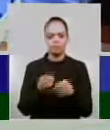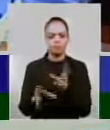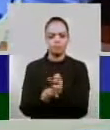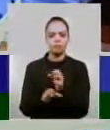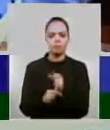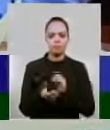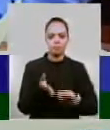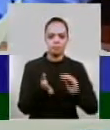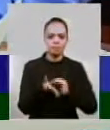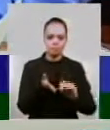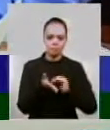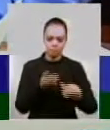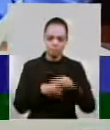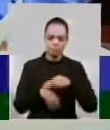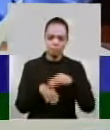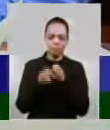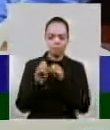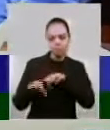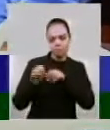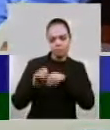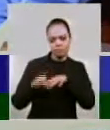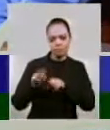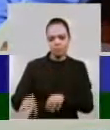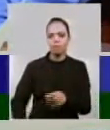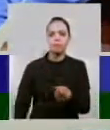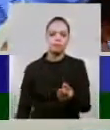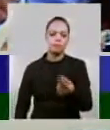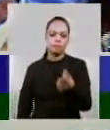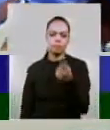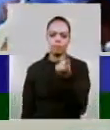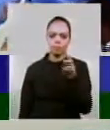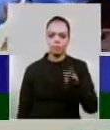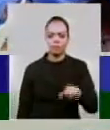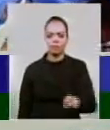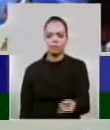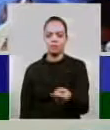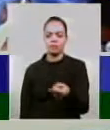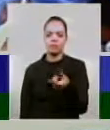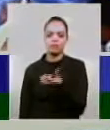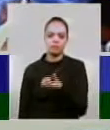orçamento da Secretaria Municipal de Educação, no valor de